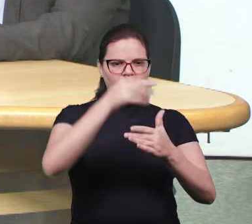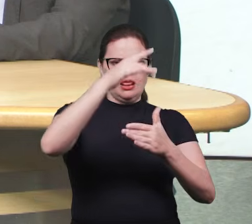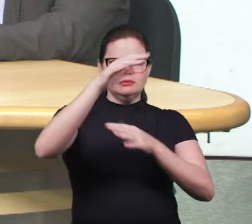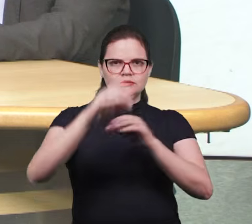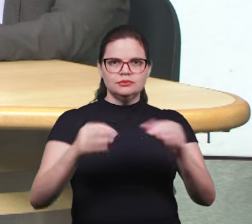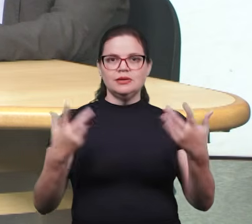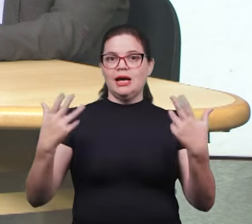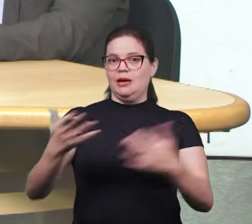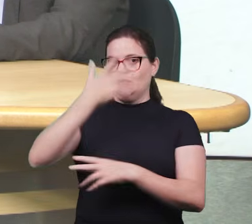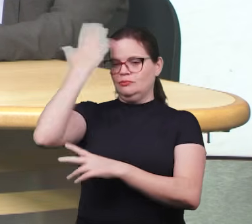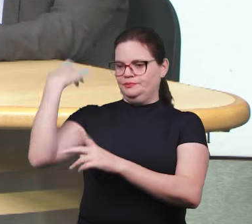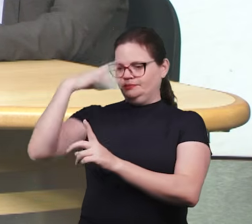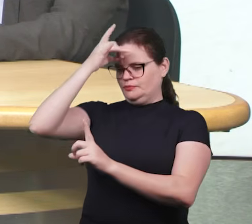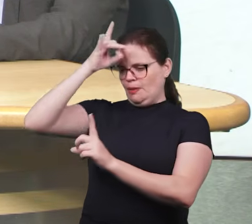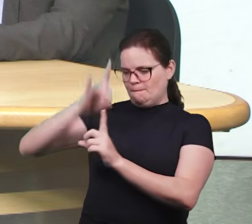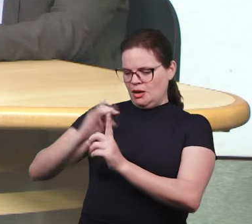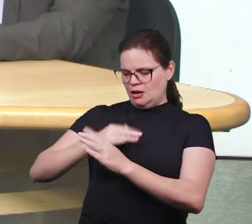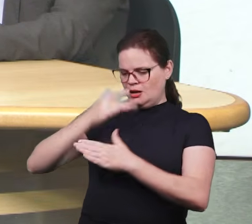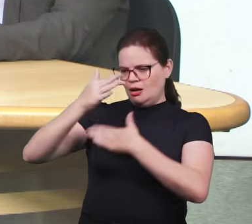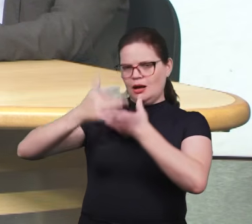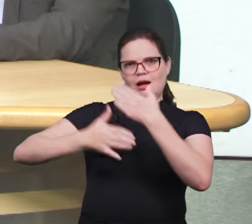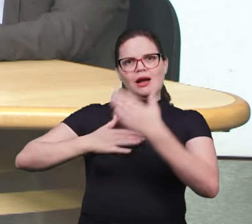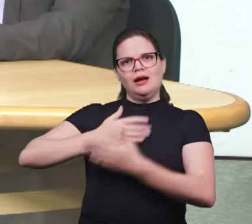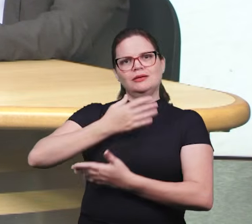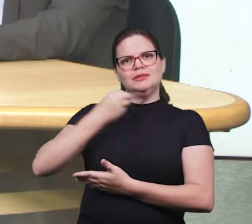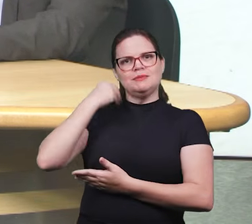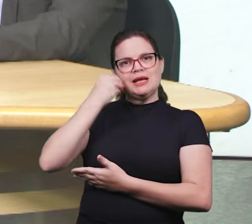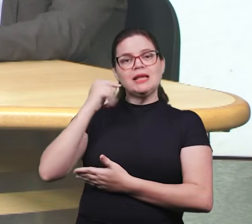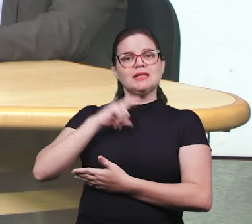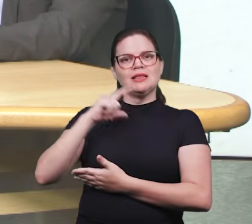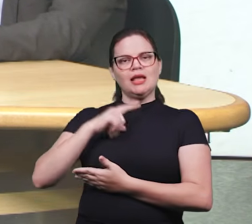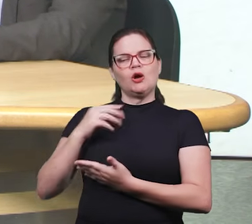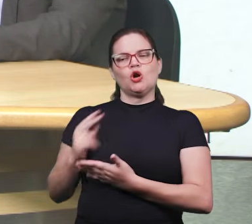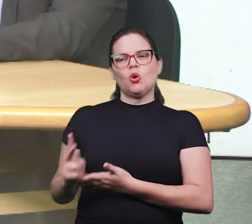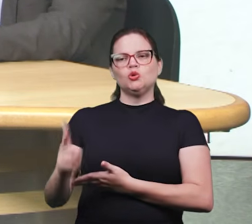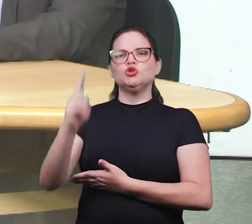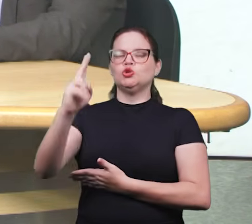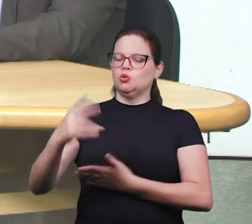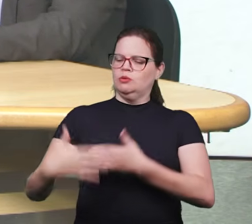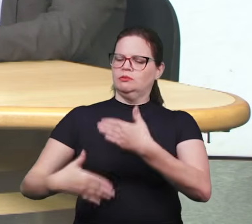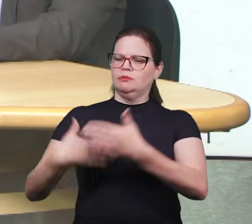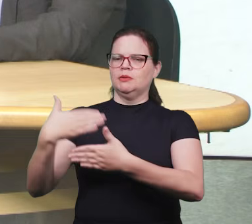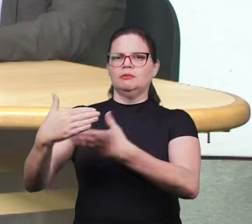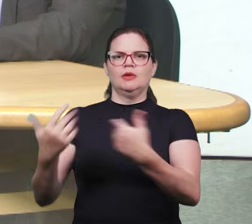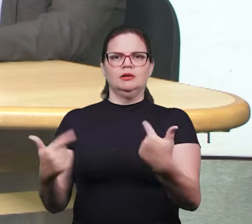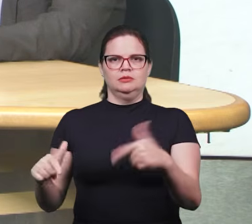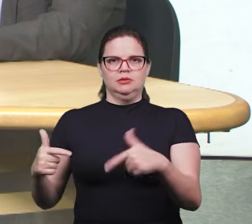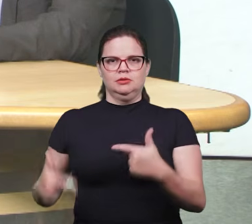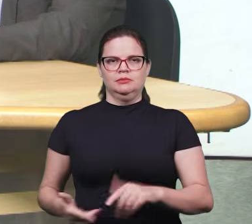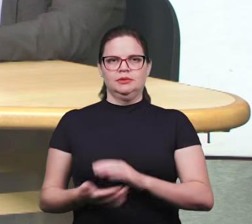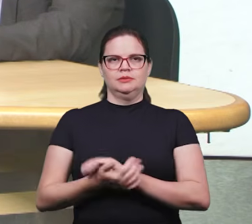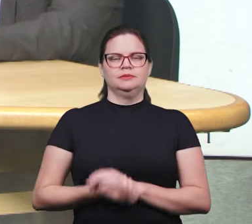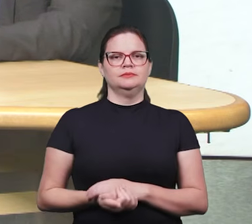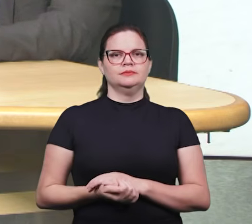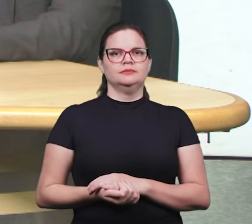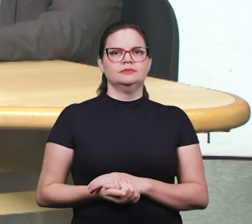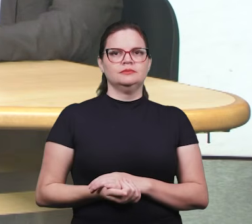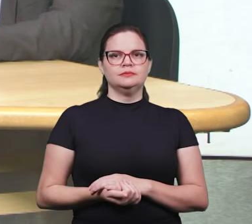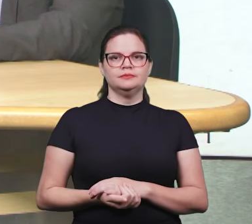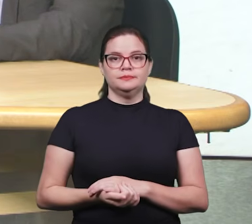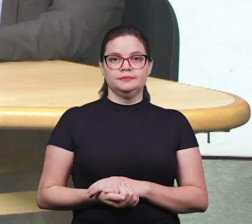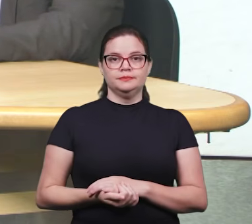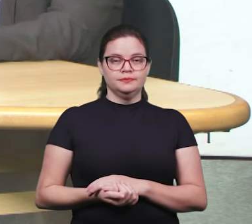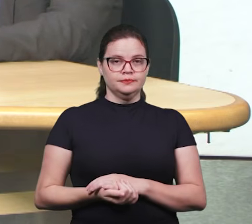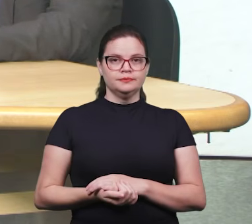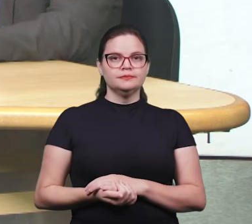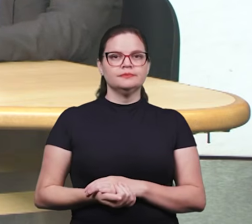agora continua esse trabalho. Agora o detalhe É o processo da salvação. É o processo da salvação. E agora, olha